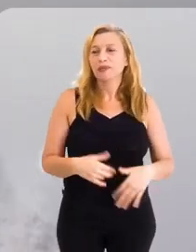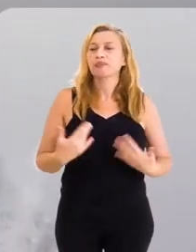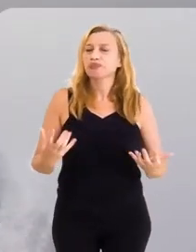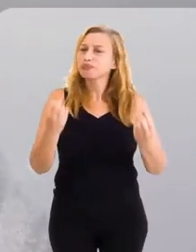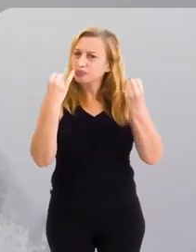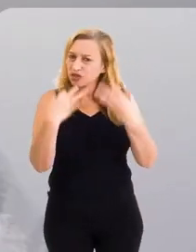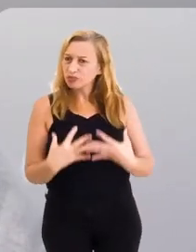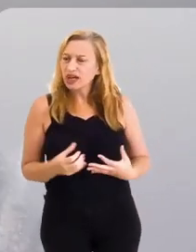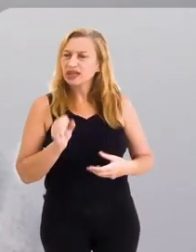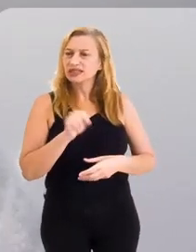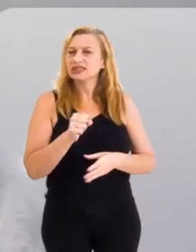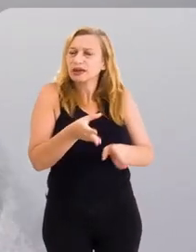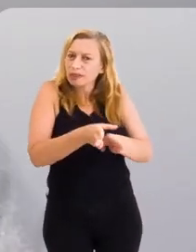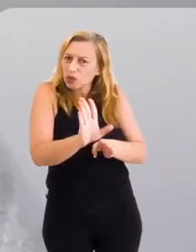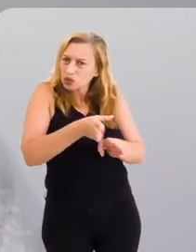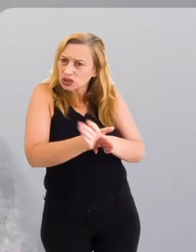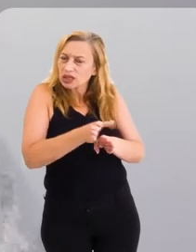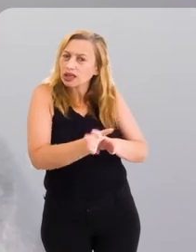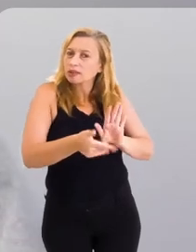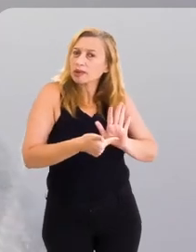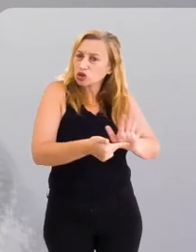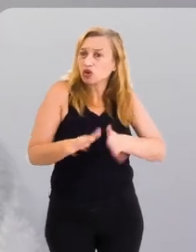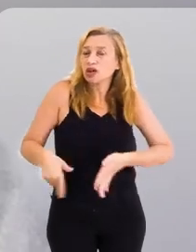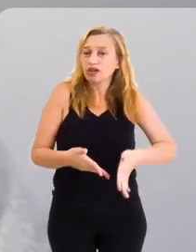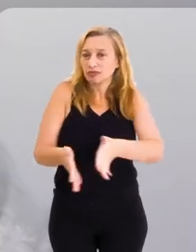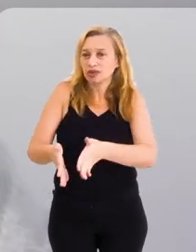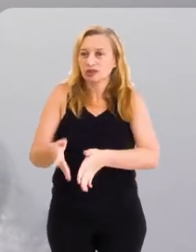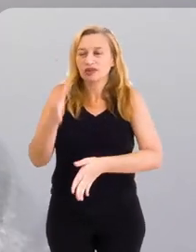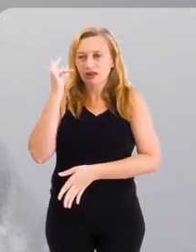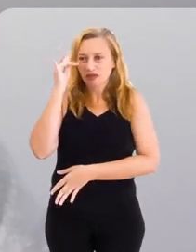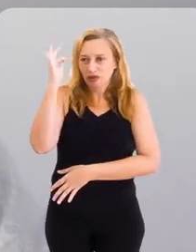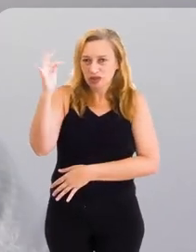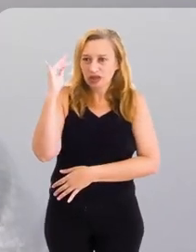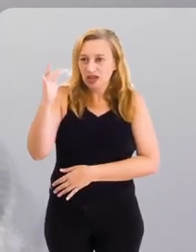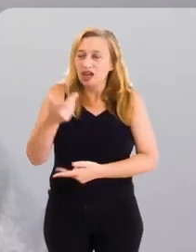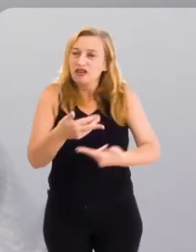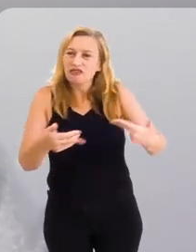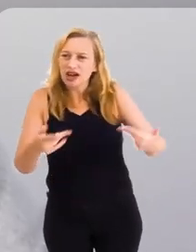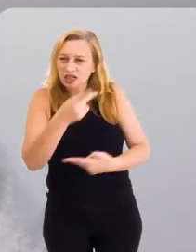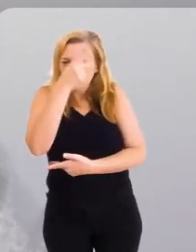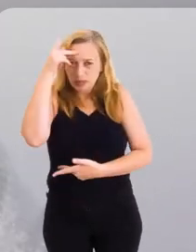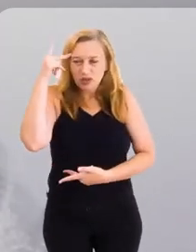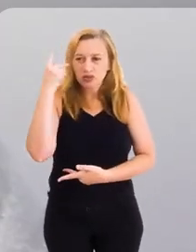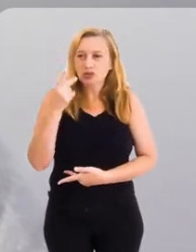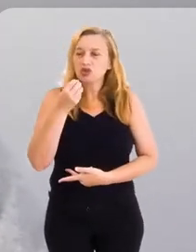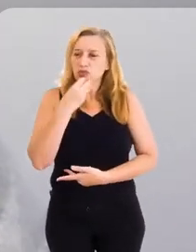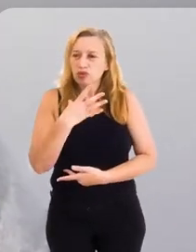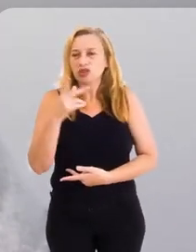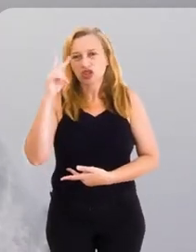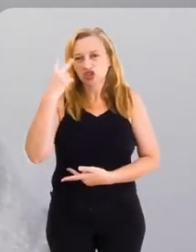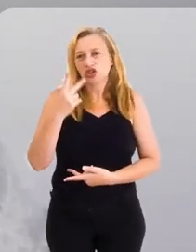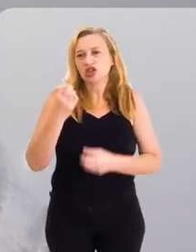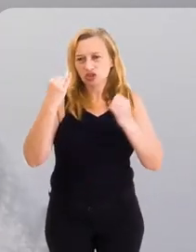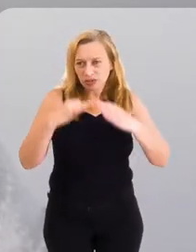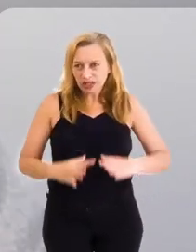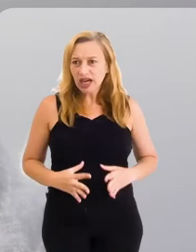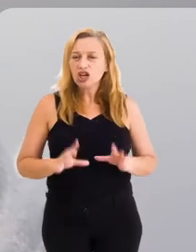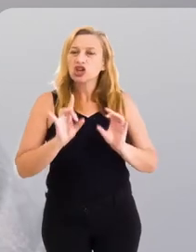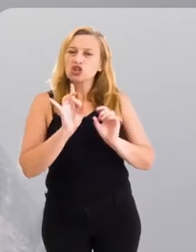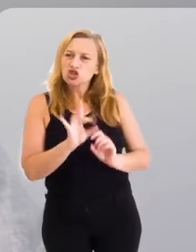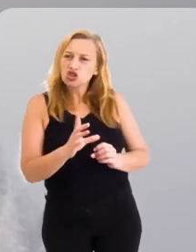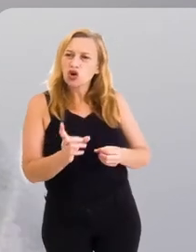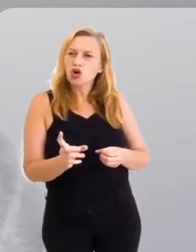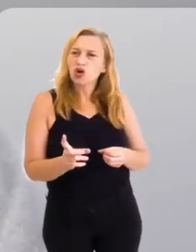explicar, a partir daí dá para orientar, dá para mostrar o caminho, porque teve muitos homens muito bons na história que falaram sobre